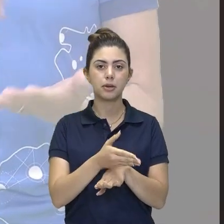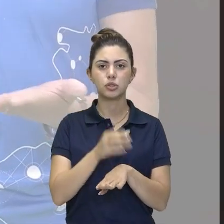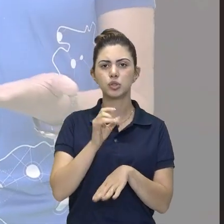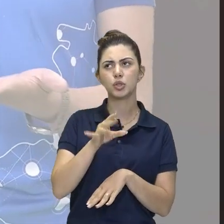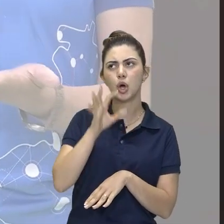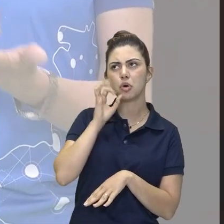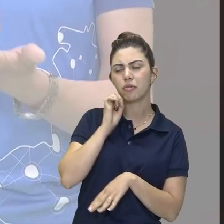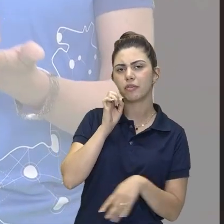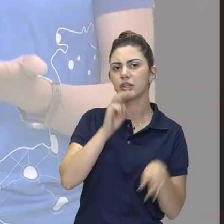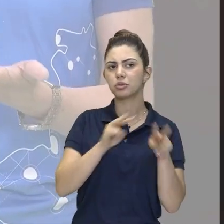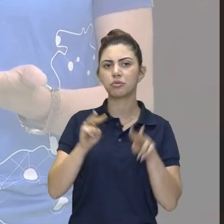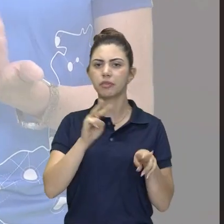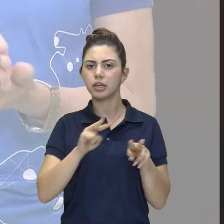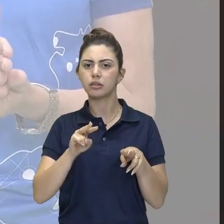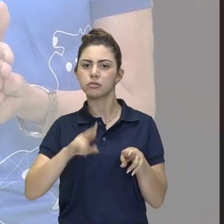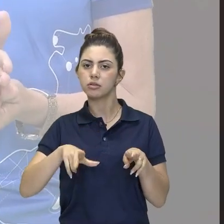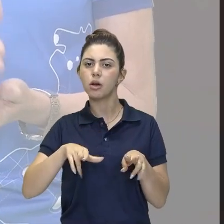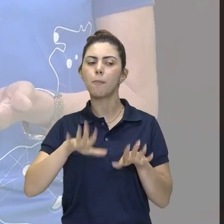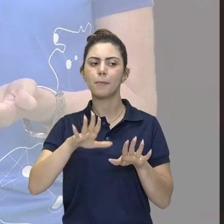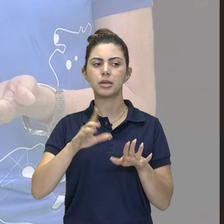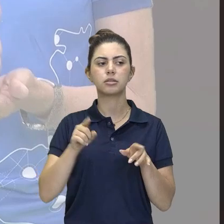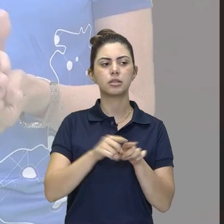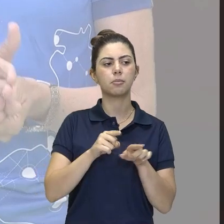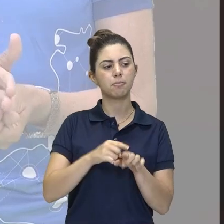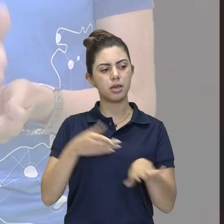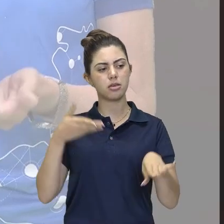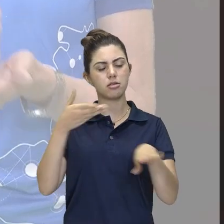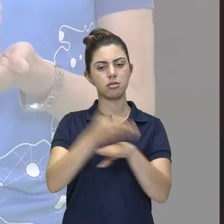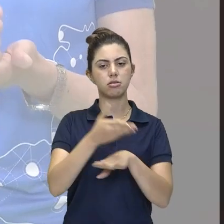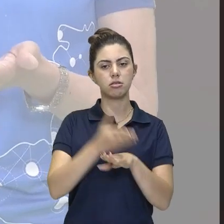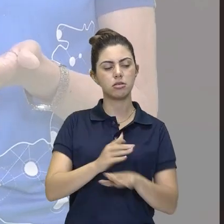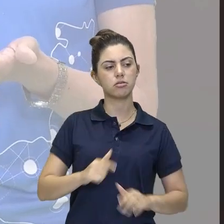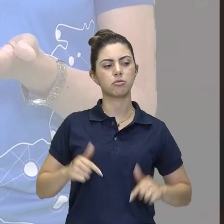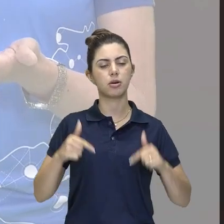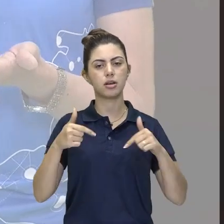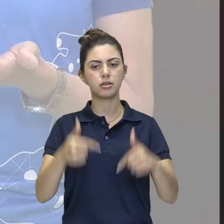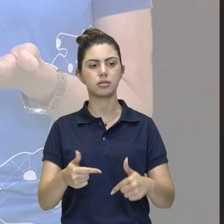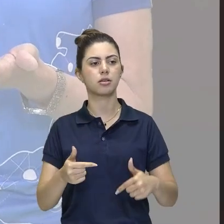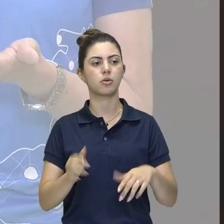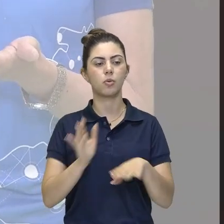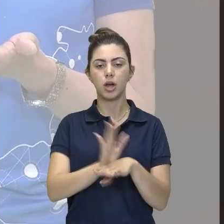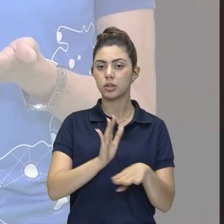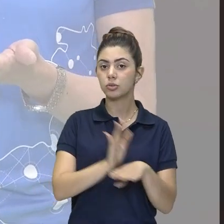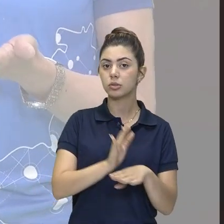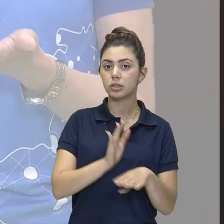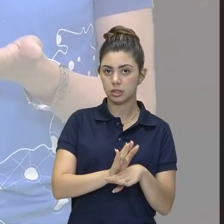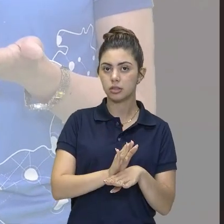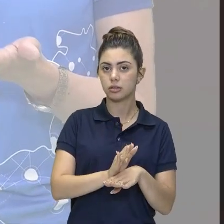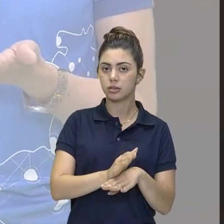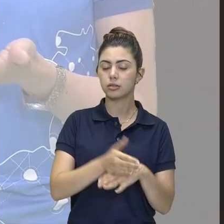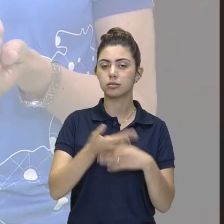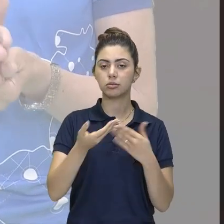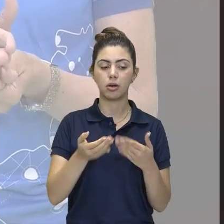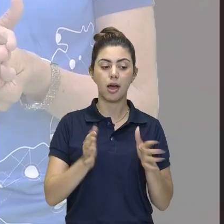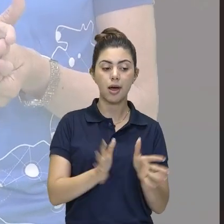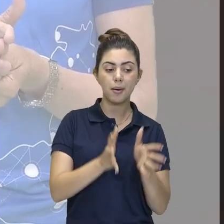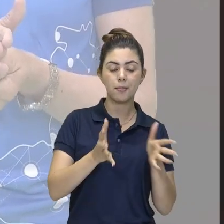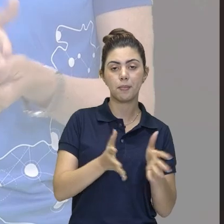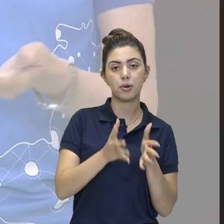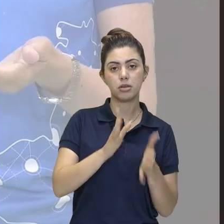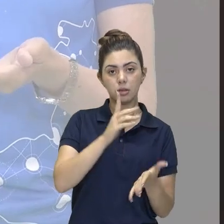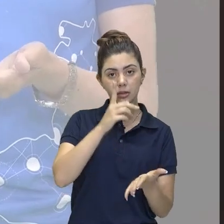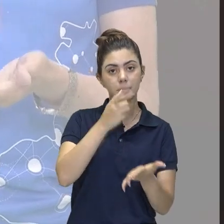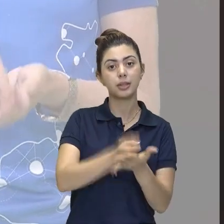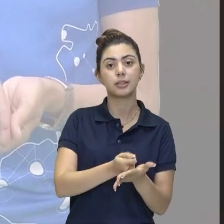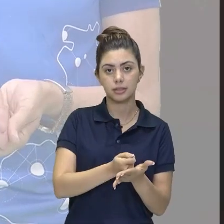só vendo, mas a nossa palavra, a nossa ação contribui direta ou indiretamente